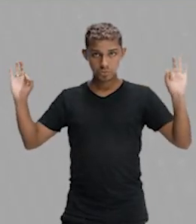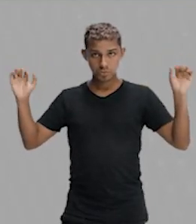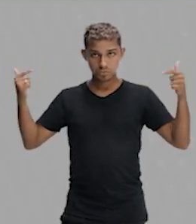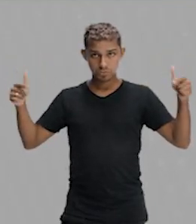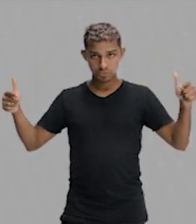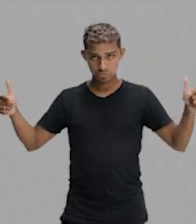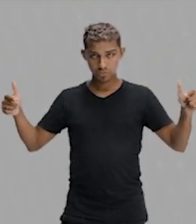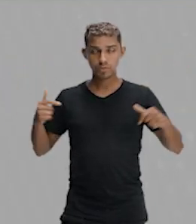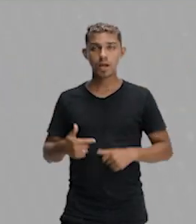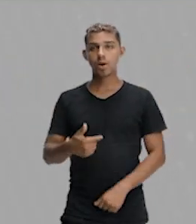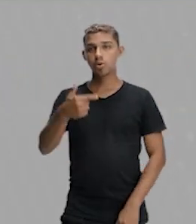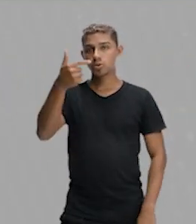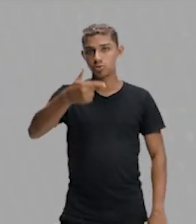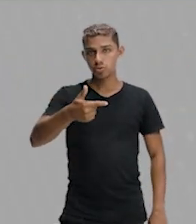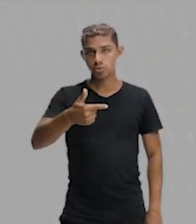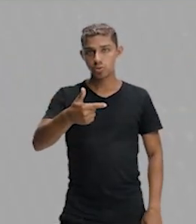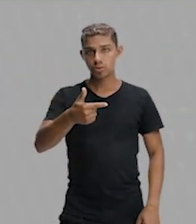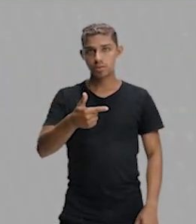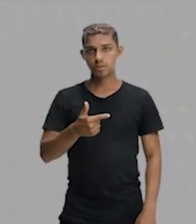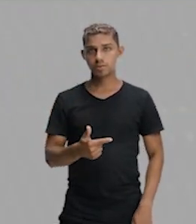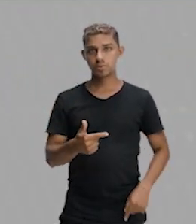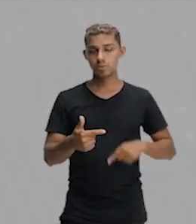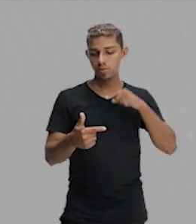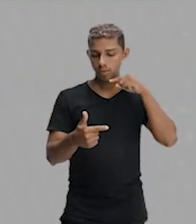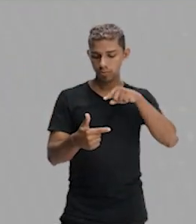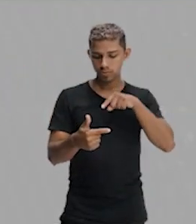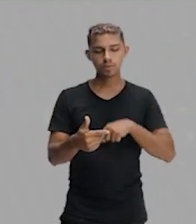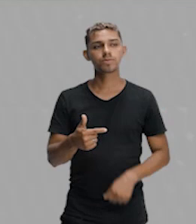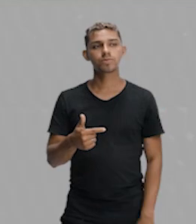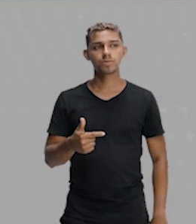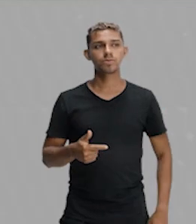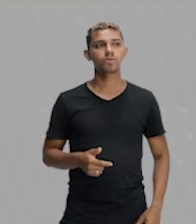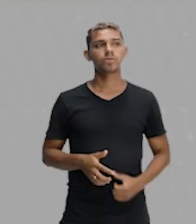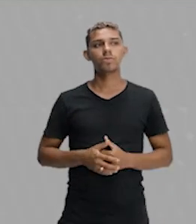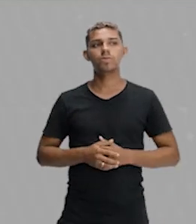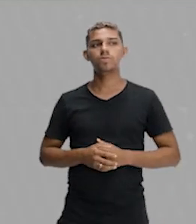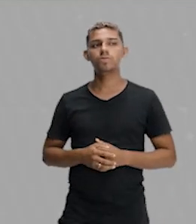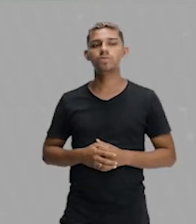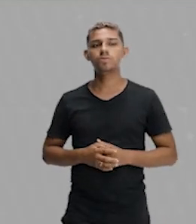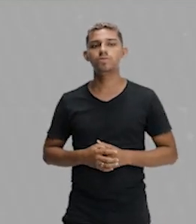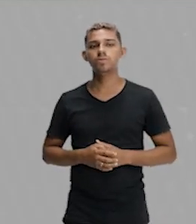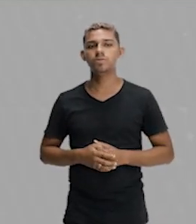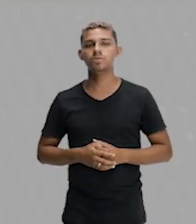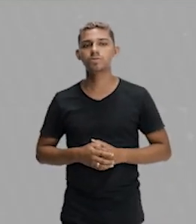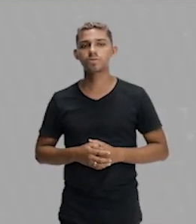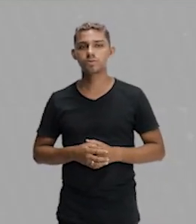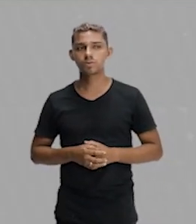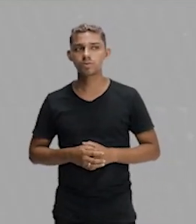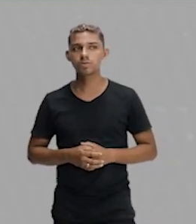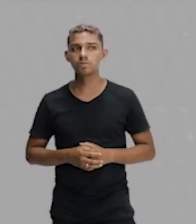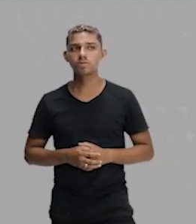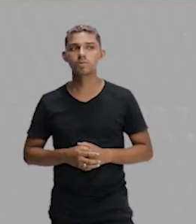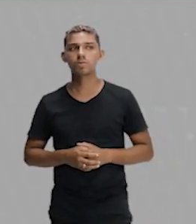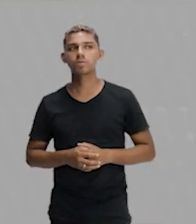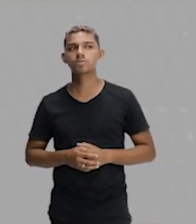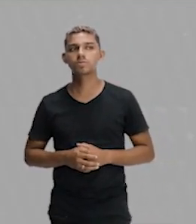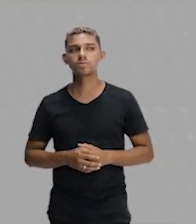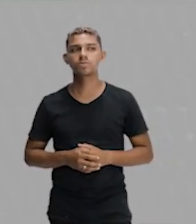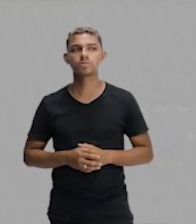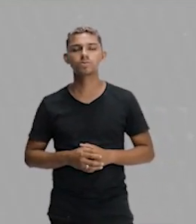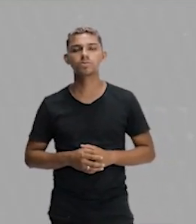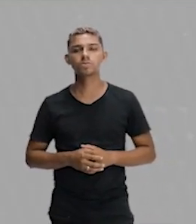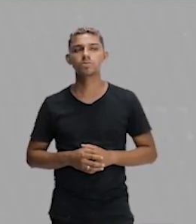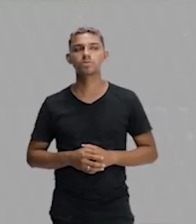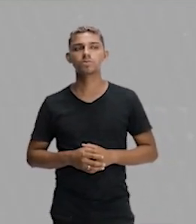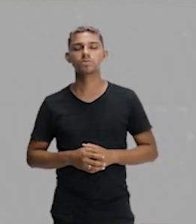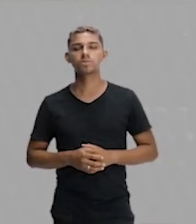aqui. Ó. No caso do 2, o campo resultante no ponto 2,